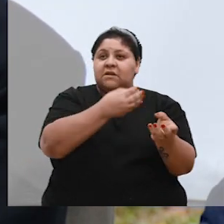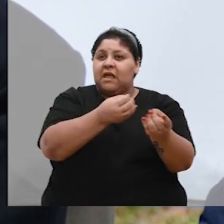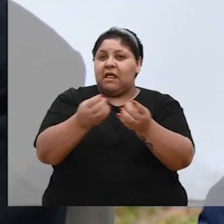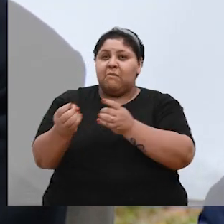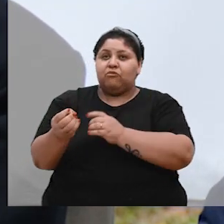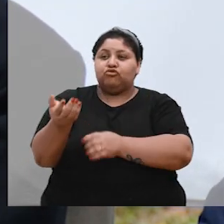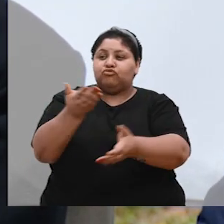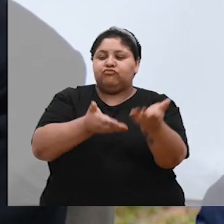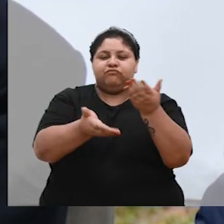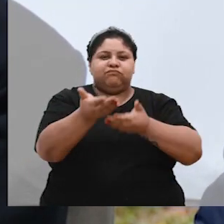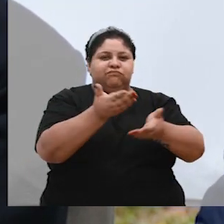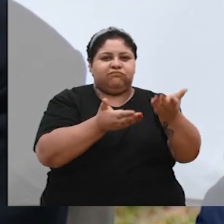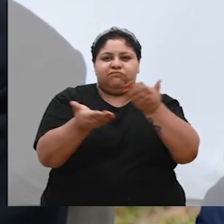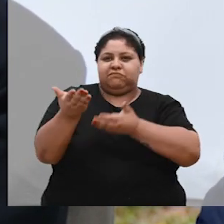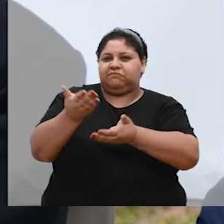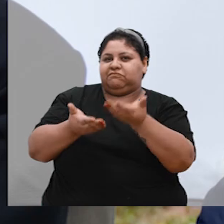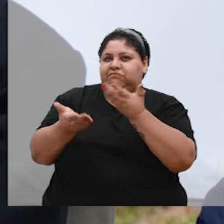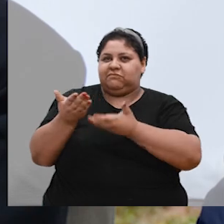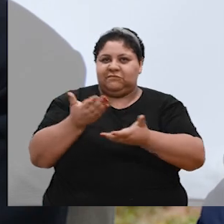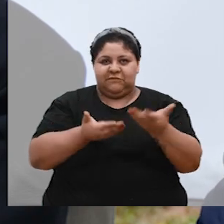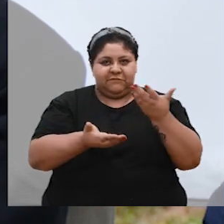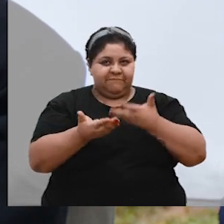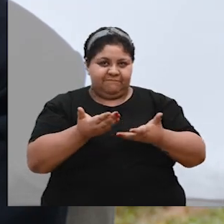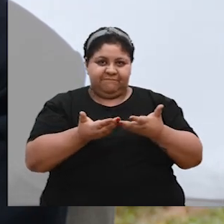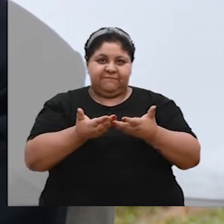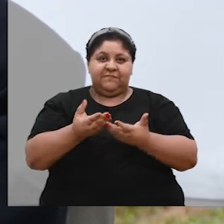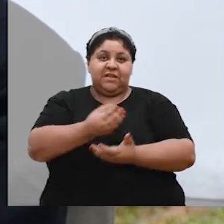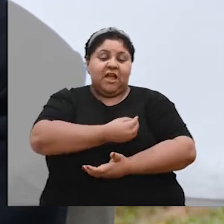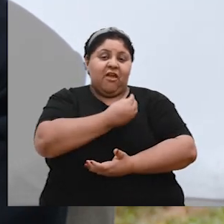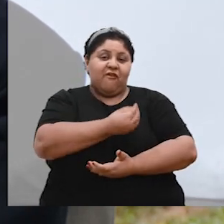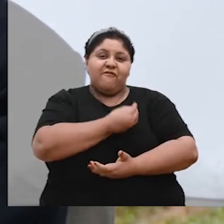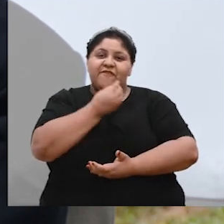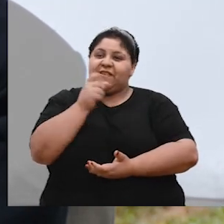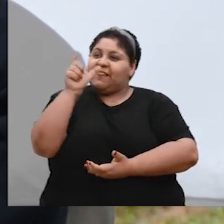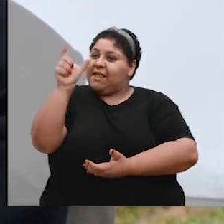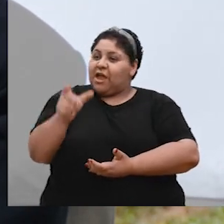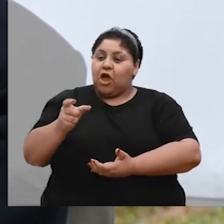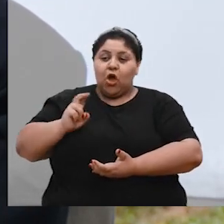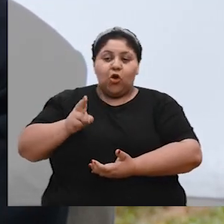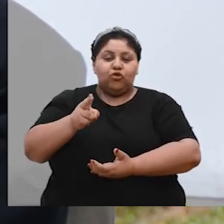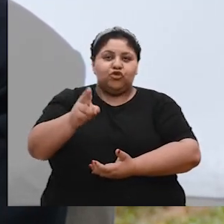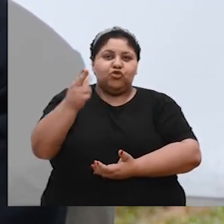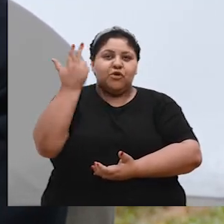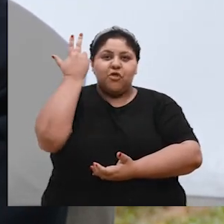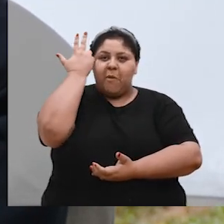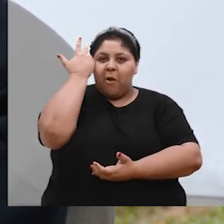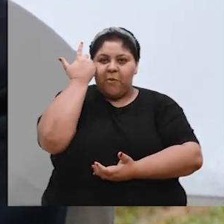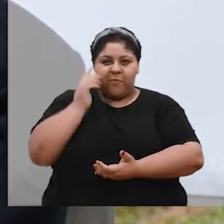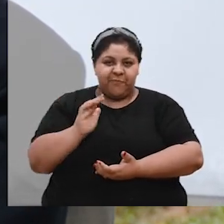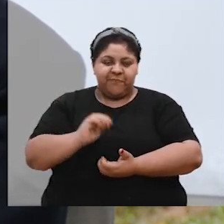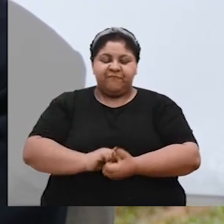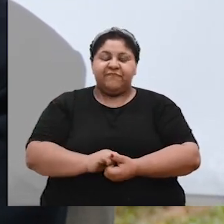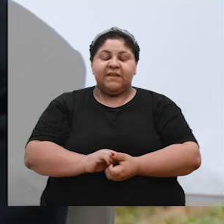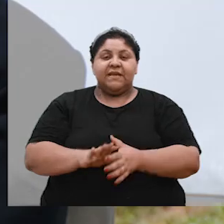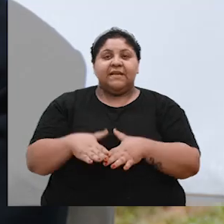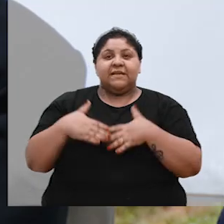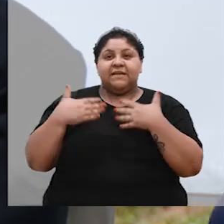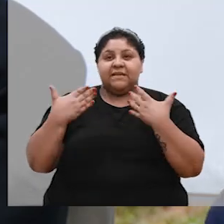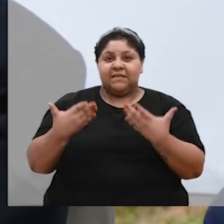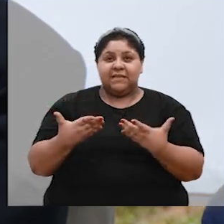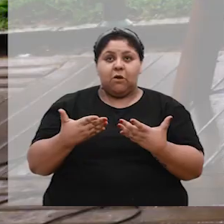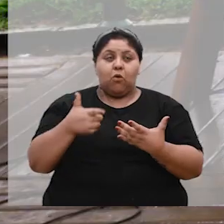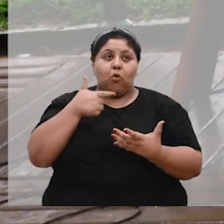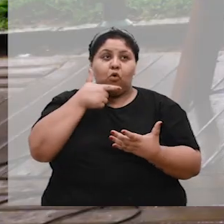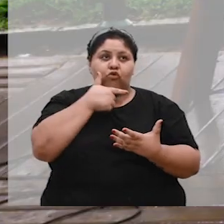muito dinâmica, né? E a vida da gente continua normal, né? Continua normal. Então,